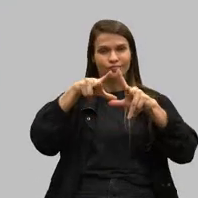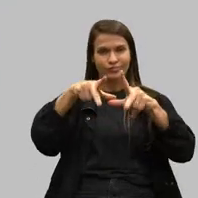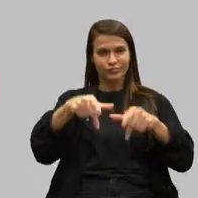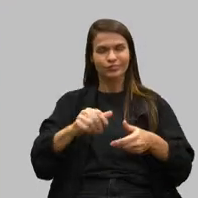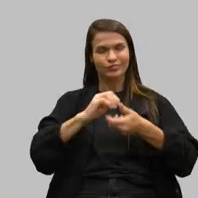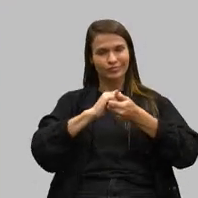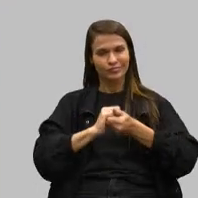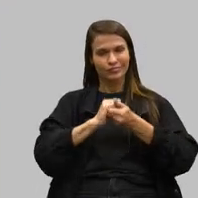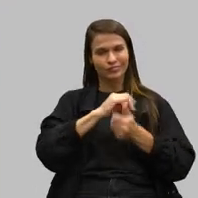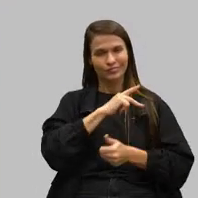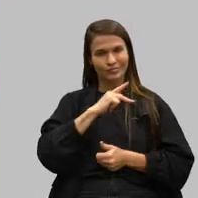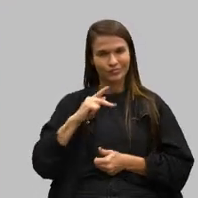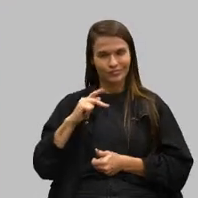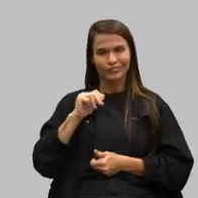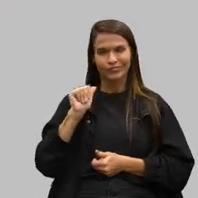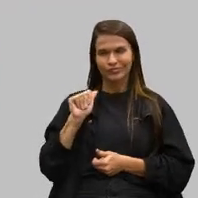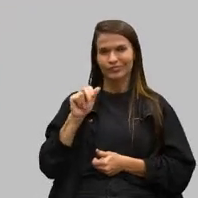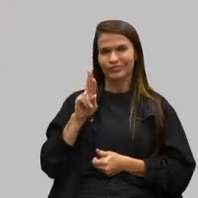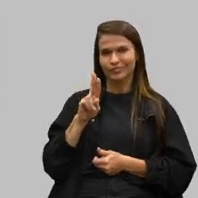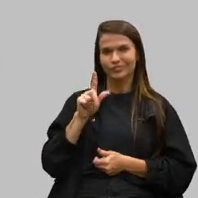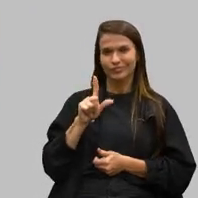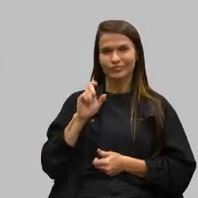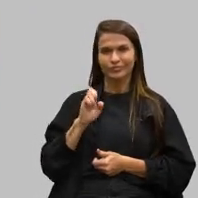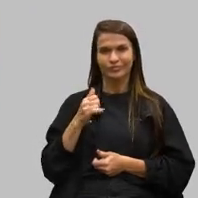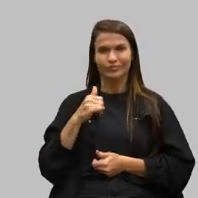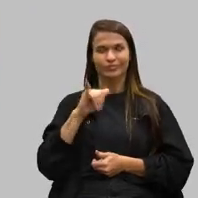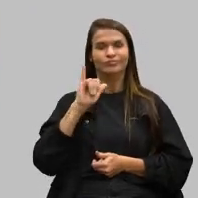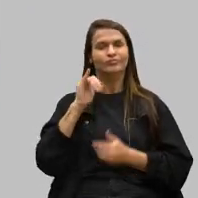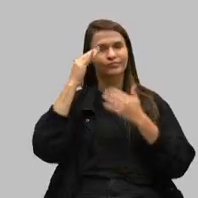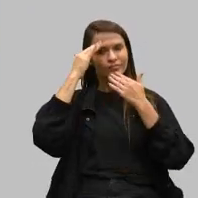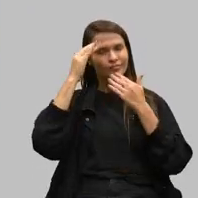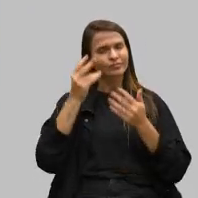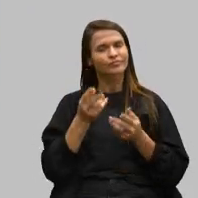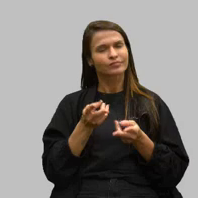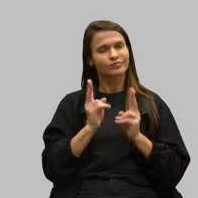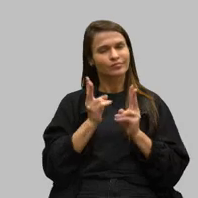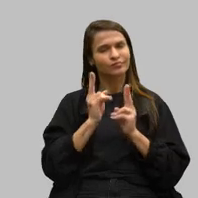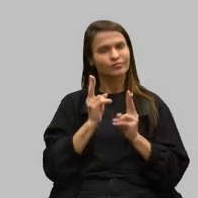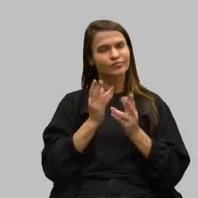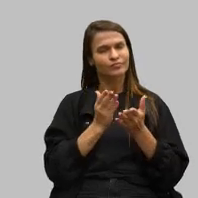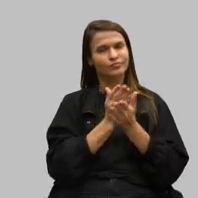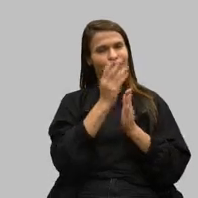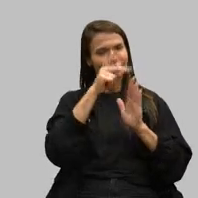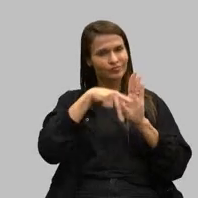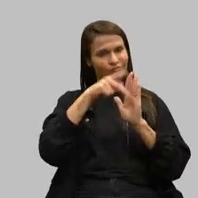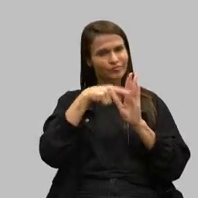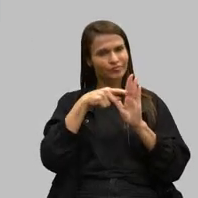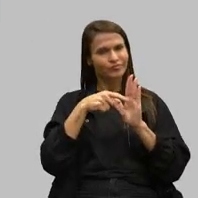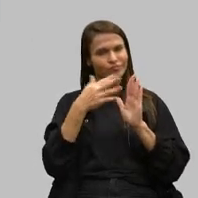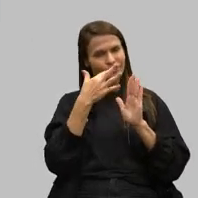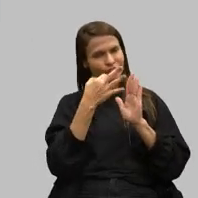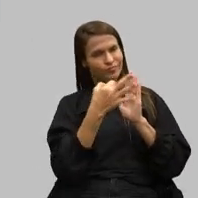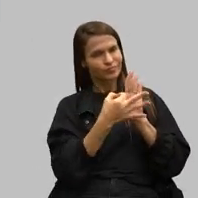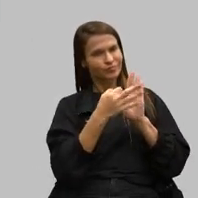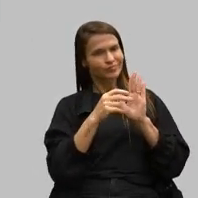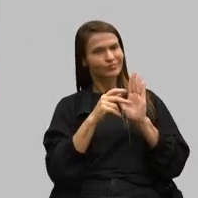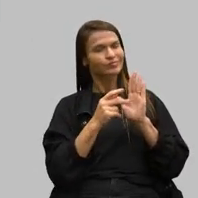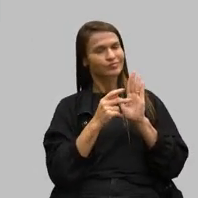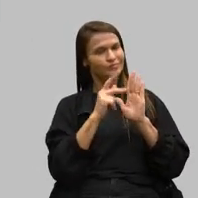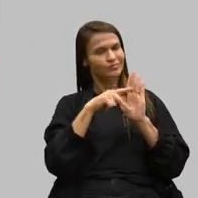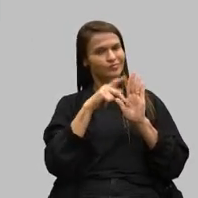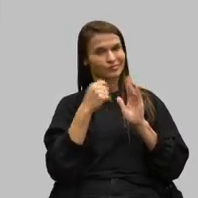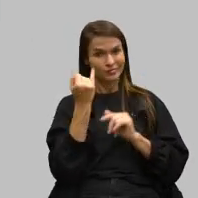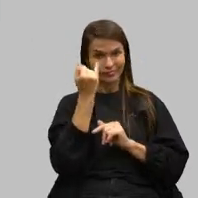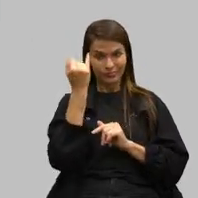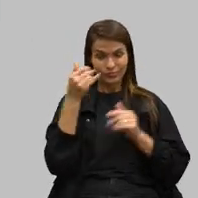presidente Arlen e já agradecer aí por sempre pautar os nossos projetos com prioridade, projetos que são principalmente importantes para o